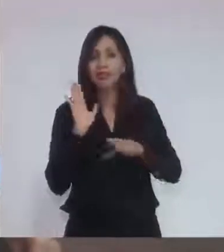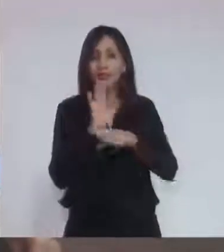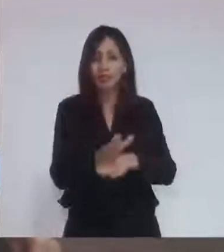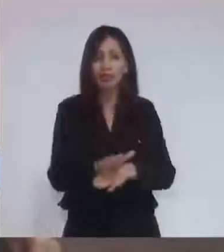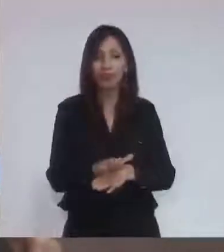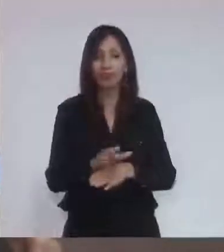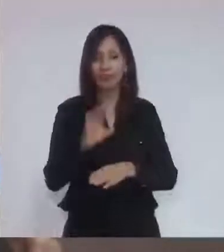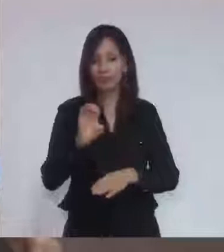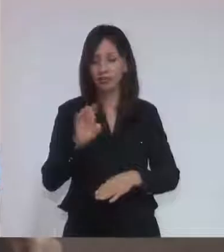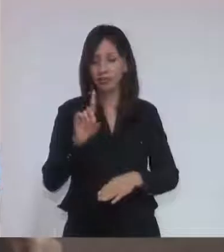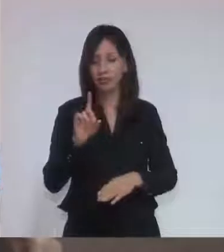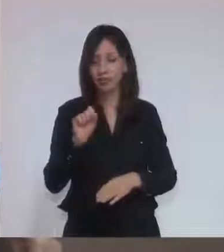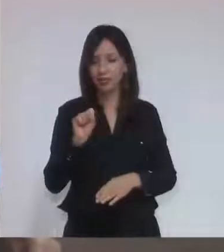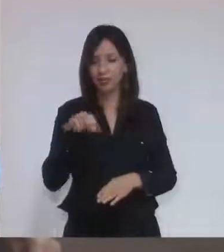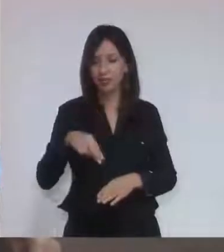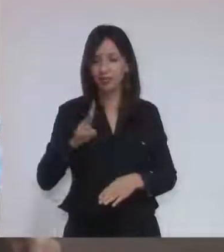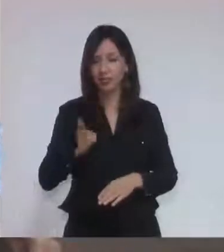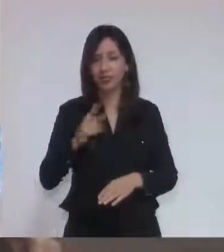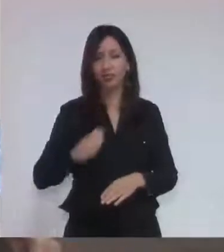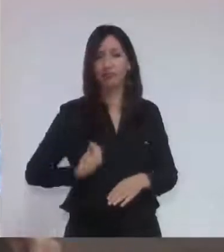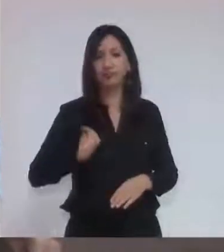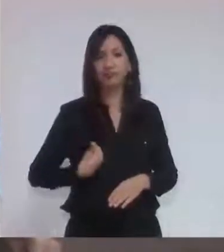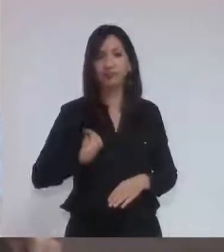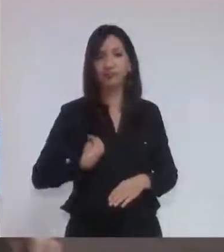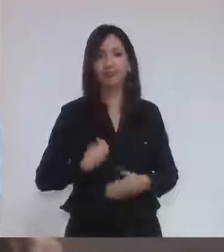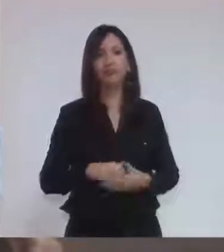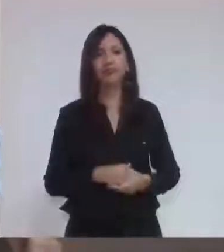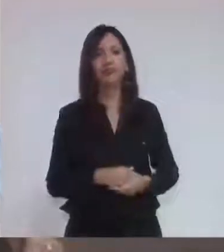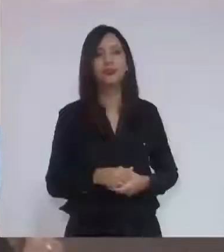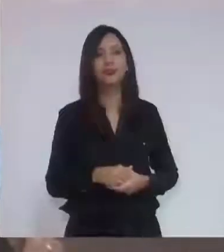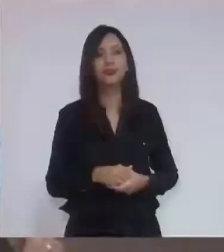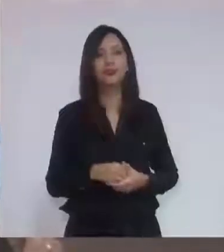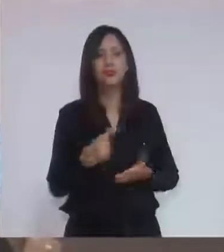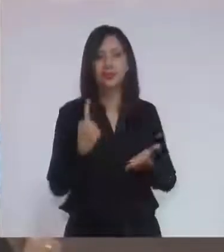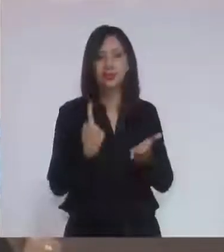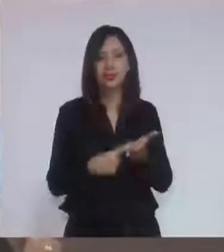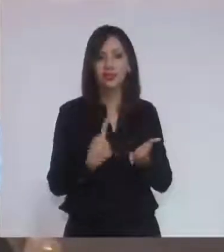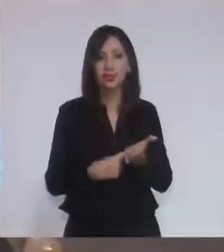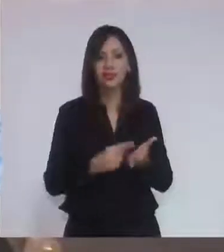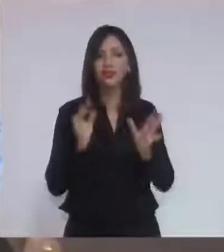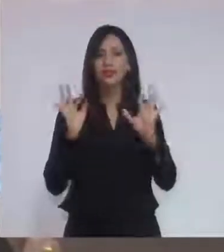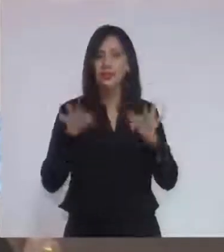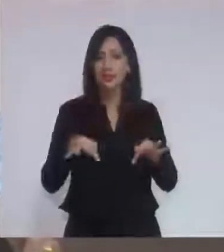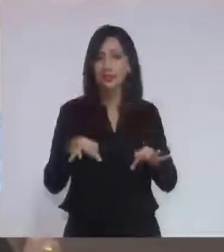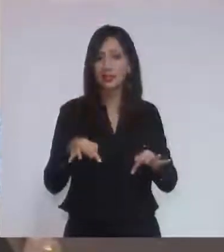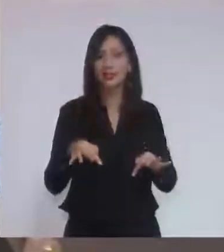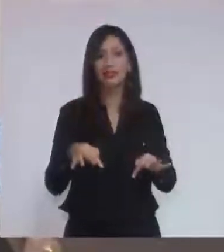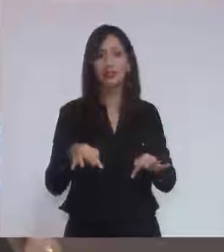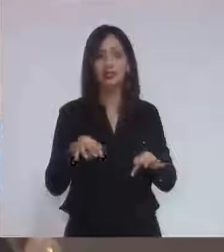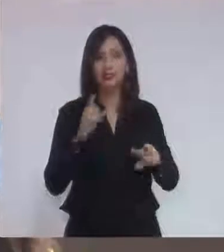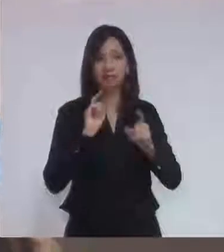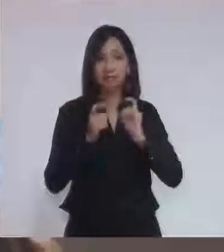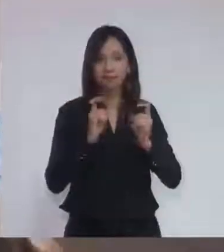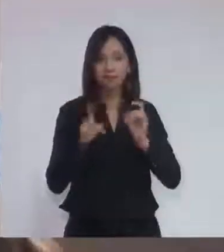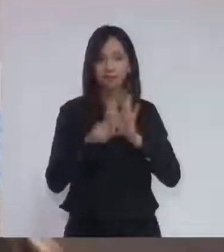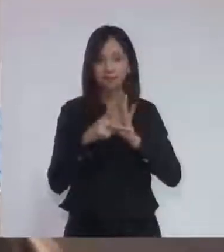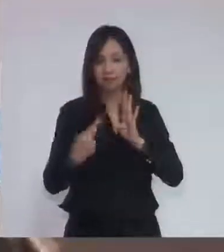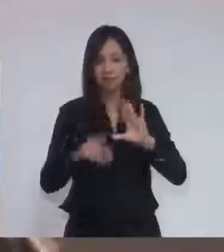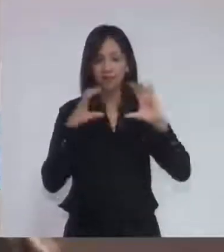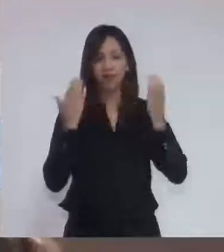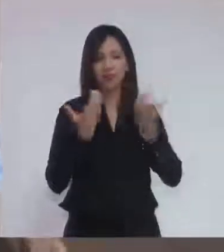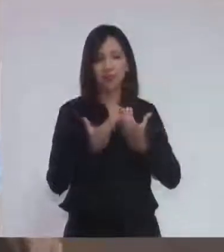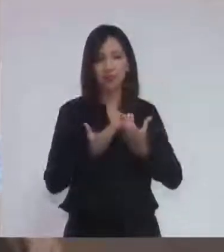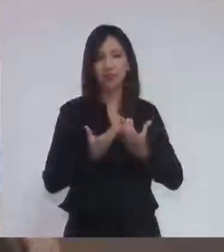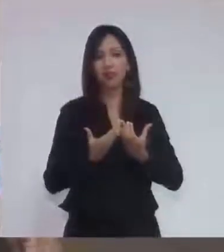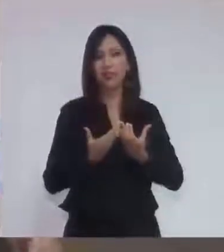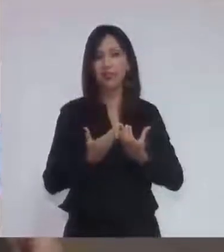Edson sempre presente, né, nessa casa, Edson. O que foi combinado no final da reunião, a Câmara de Vereadores de Vinhedo vai protocolar um ofício